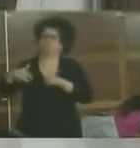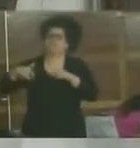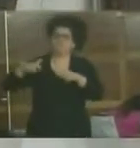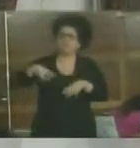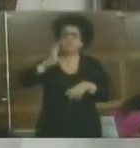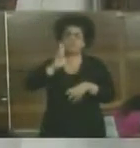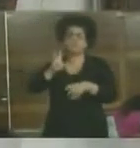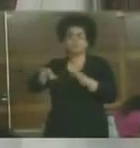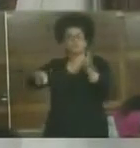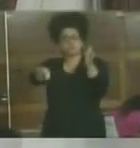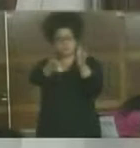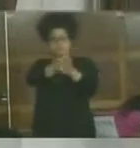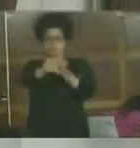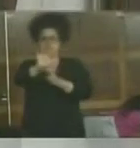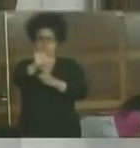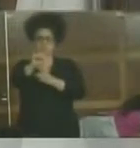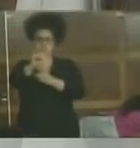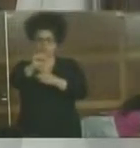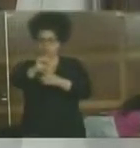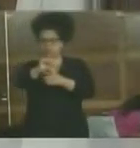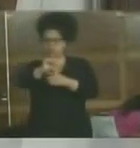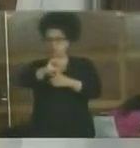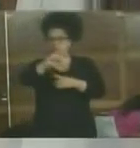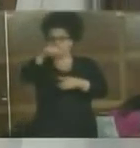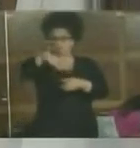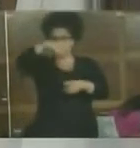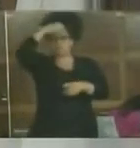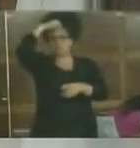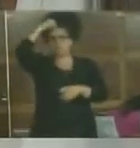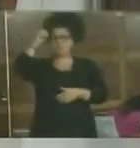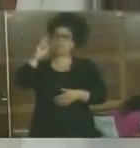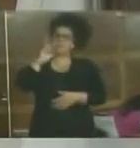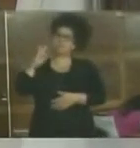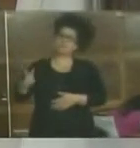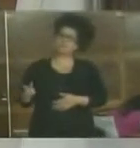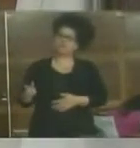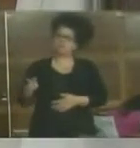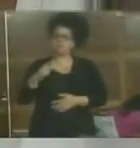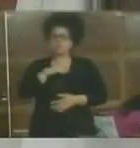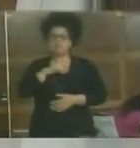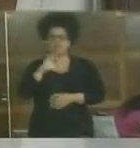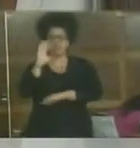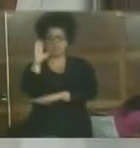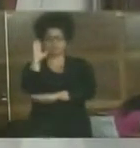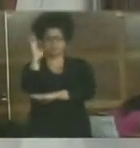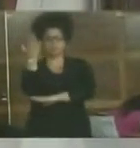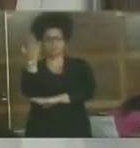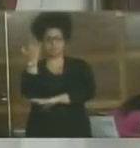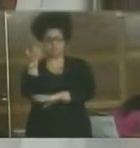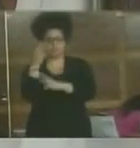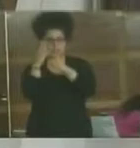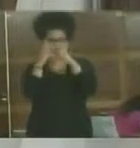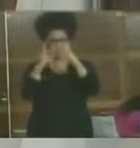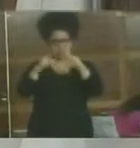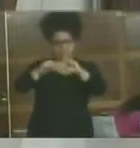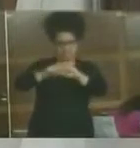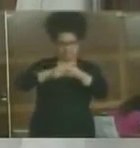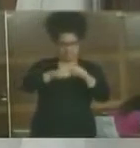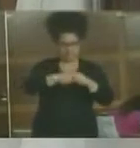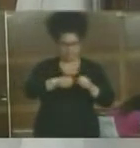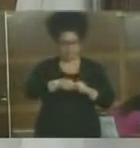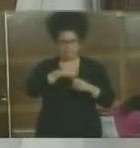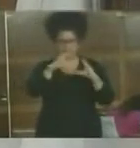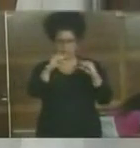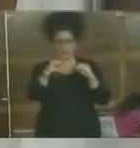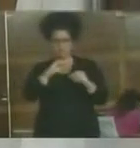cais de Santa Luzia, pelo cais de turismo, ali via que estava apodrecido. Então, agora, a Beth Brito, da Secretaria